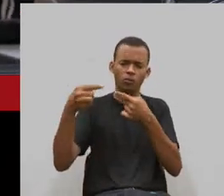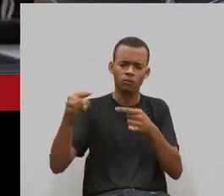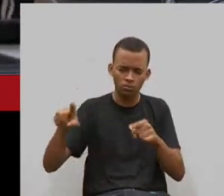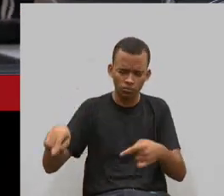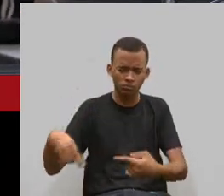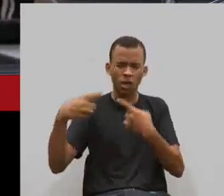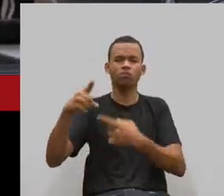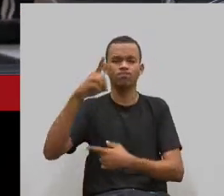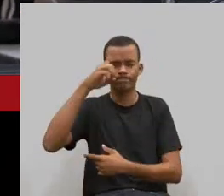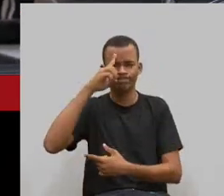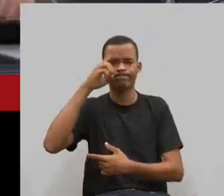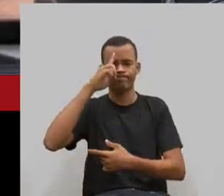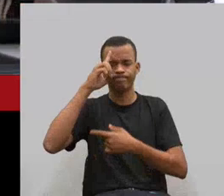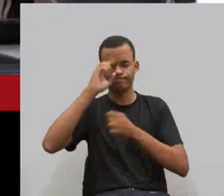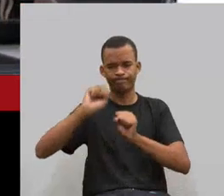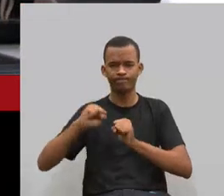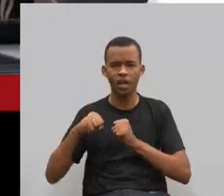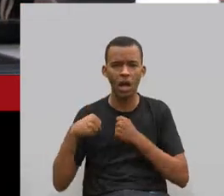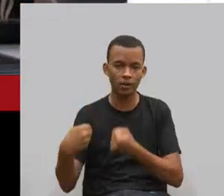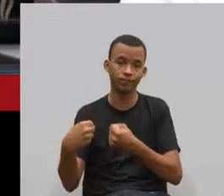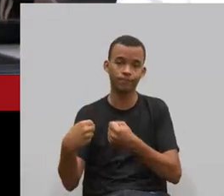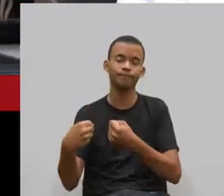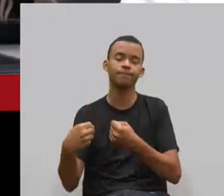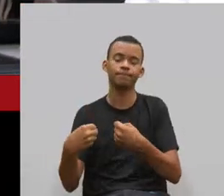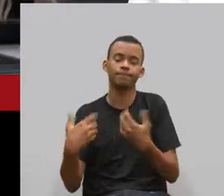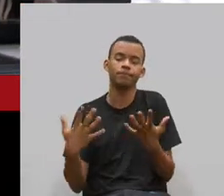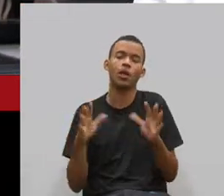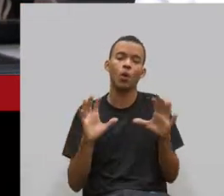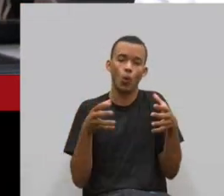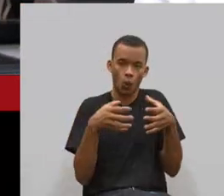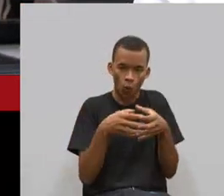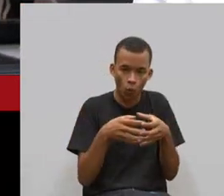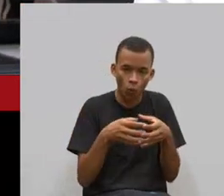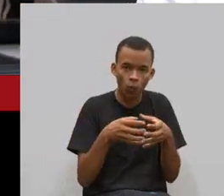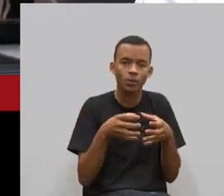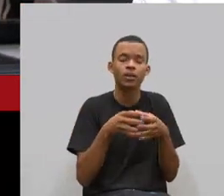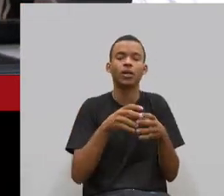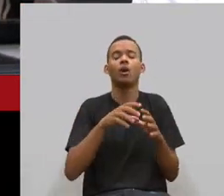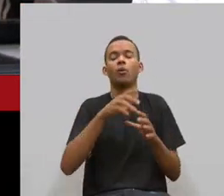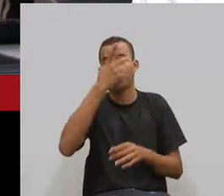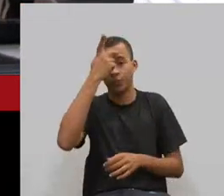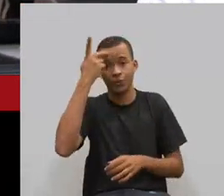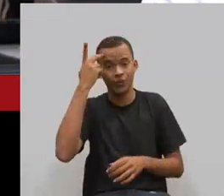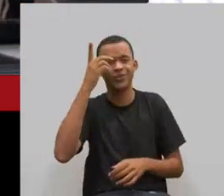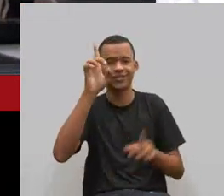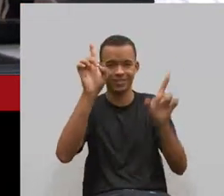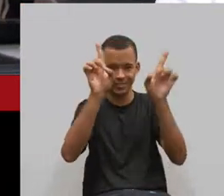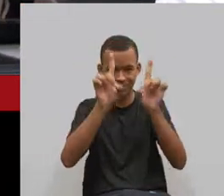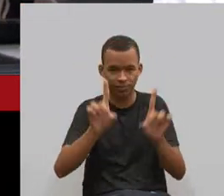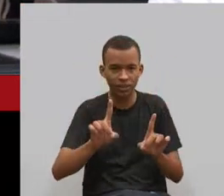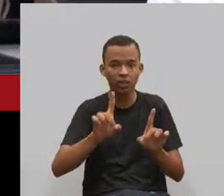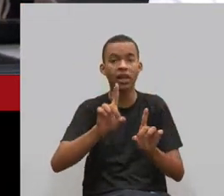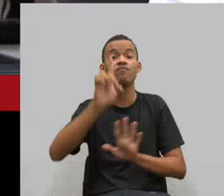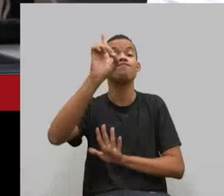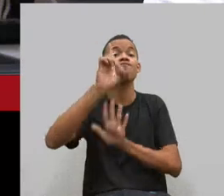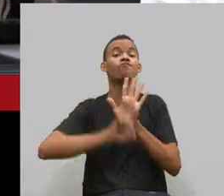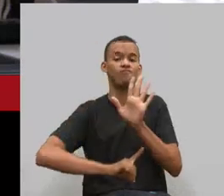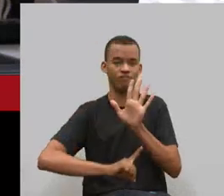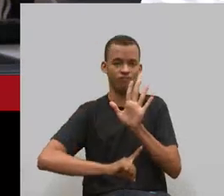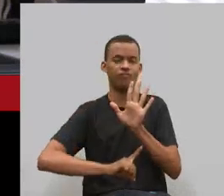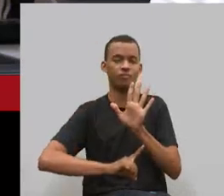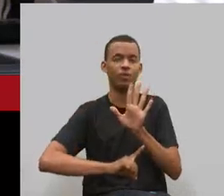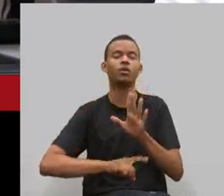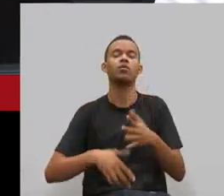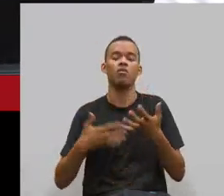direitos das pessoas com deficiência está comprometida em trabalhar em prol da inclusão e da